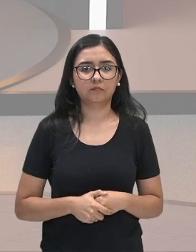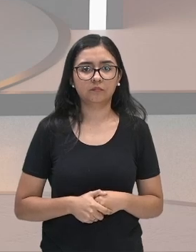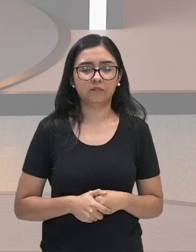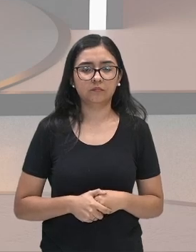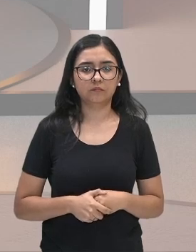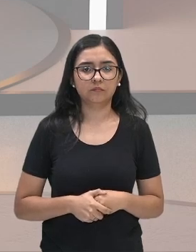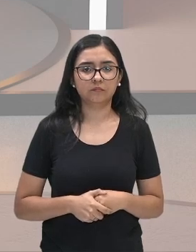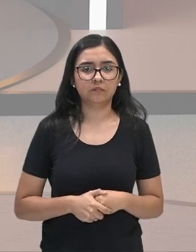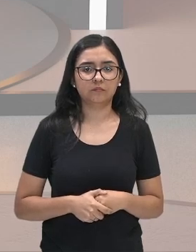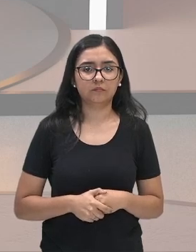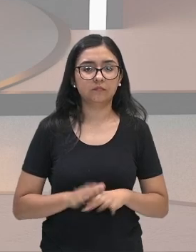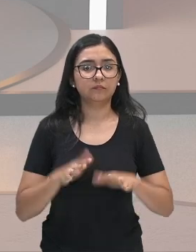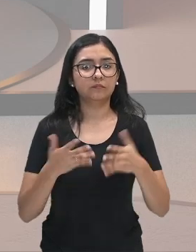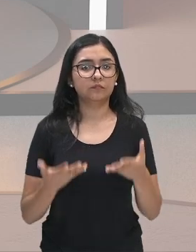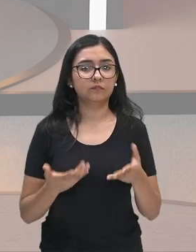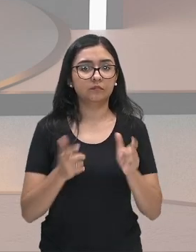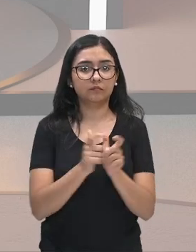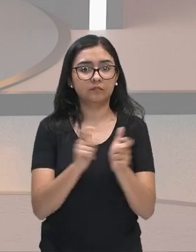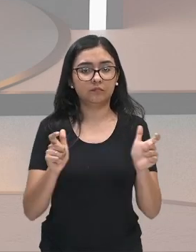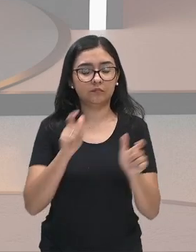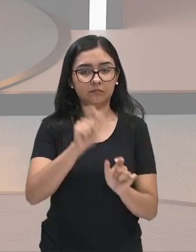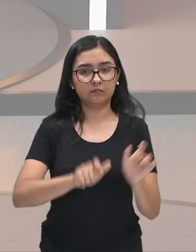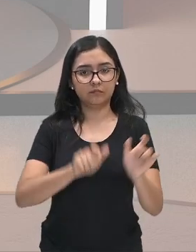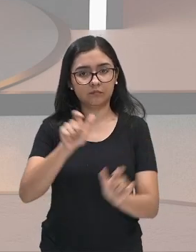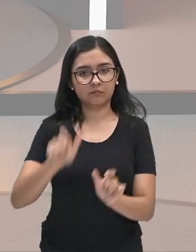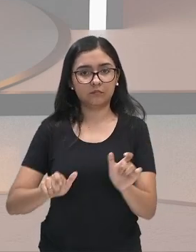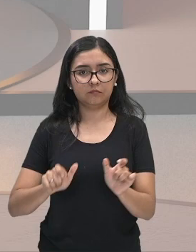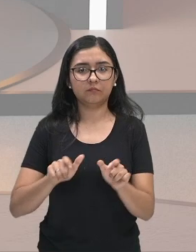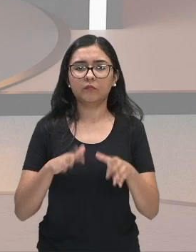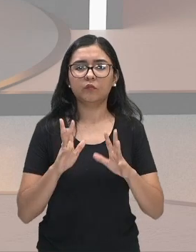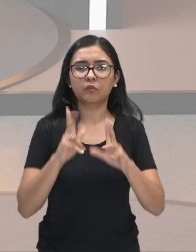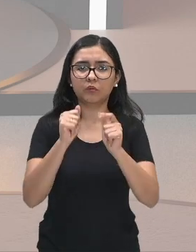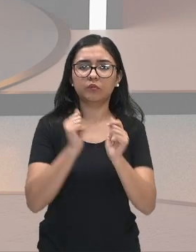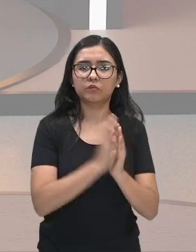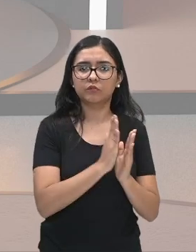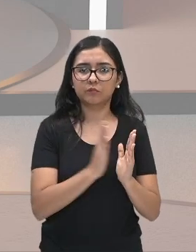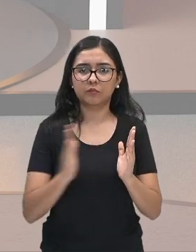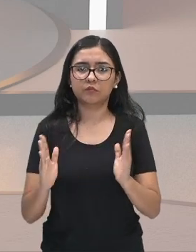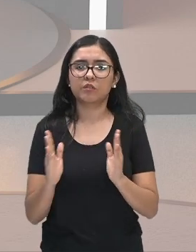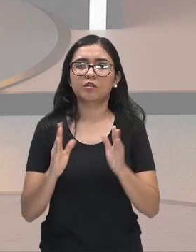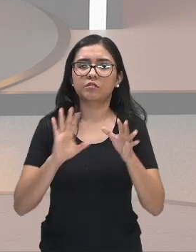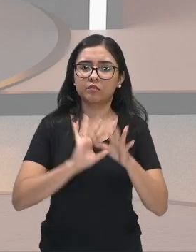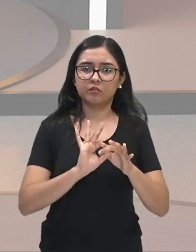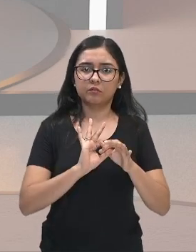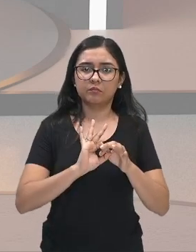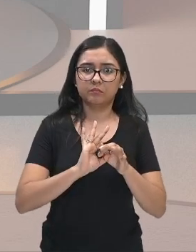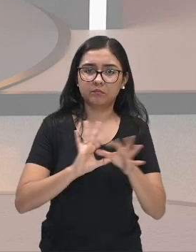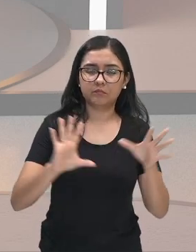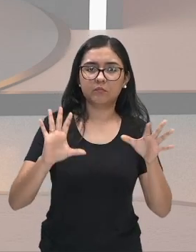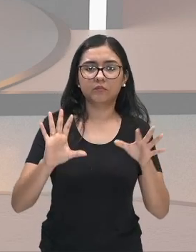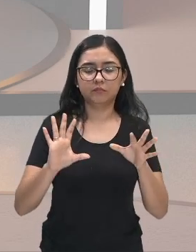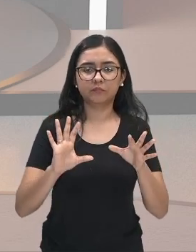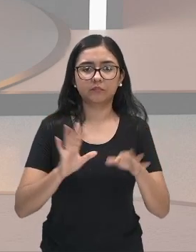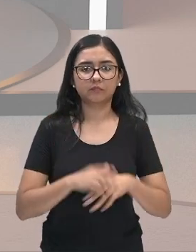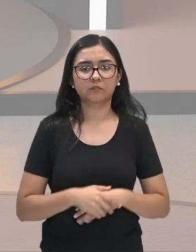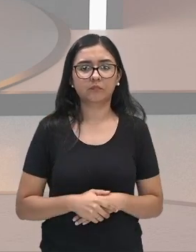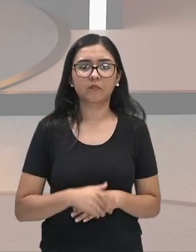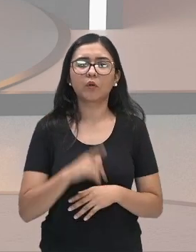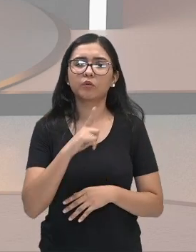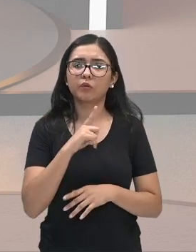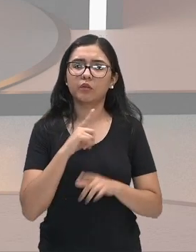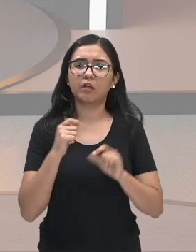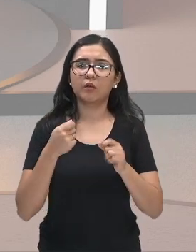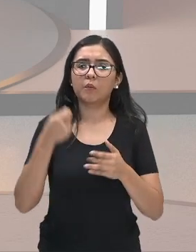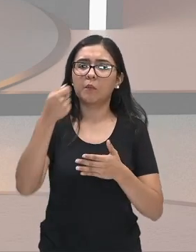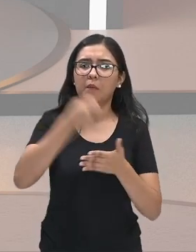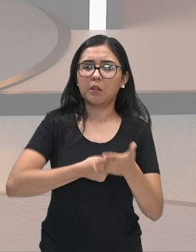popular, ela é alijada do processo, de todos os processos de libertação. Quando você tem uma luta que